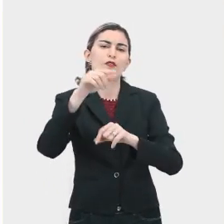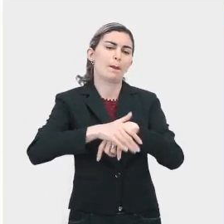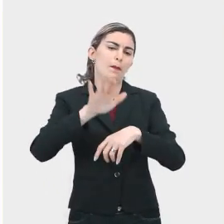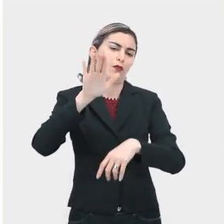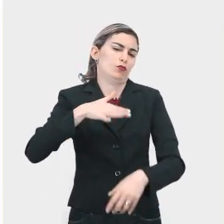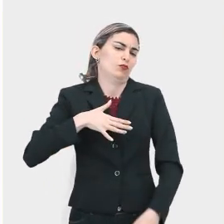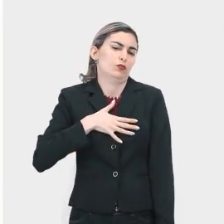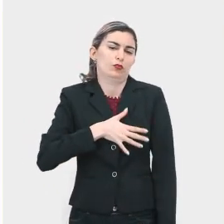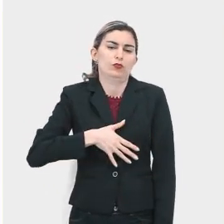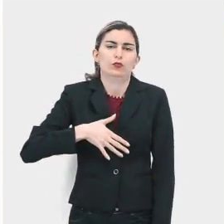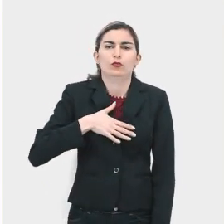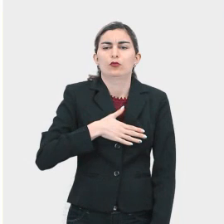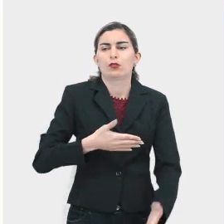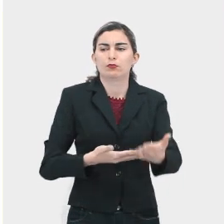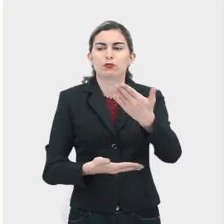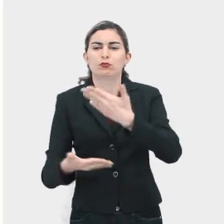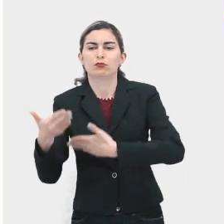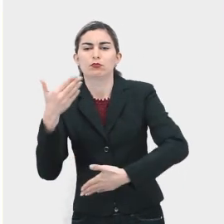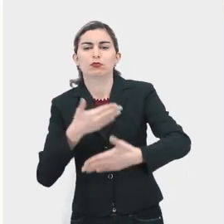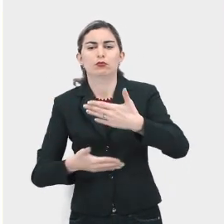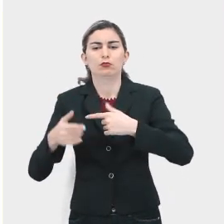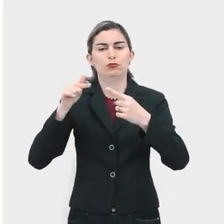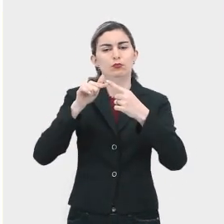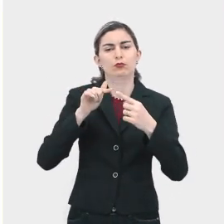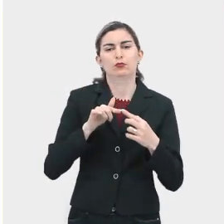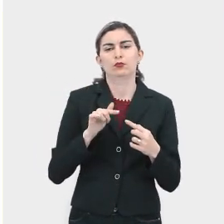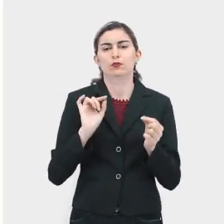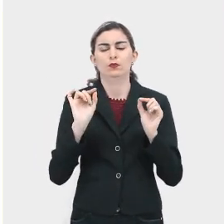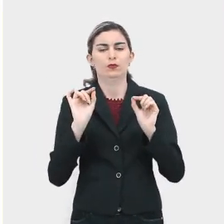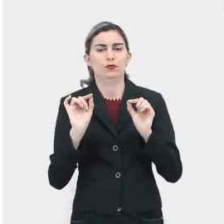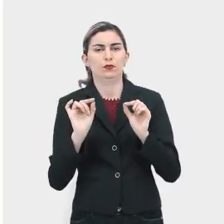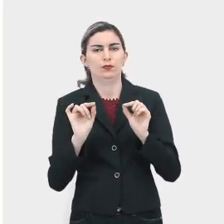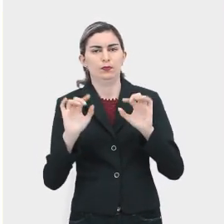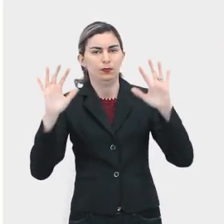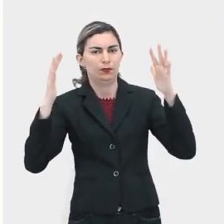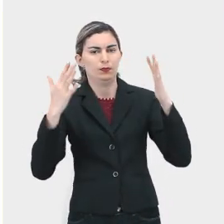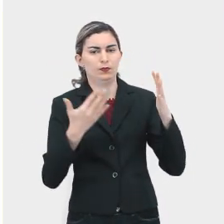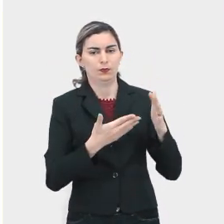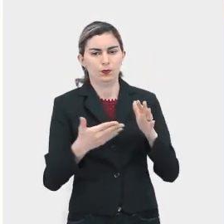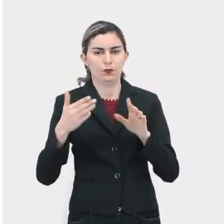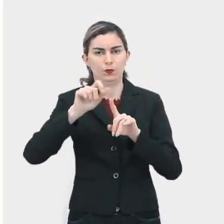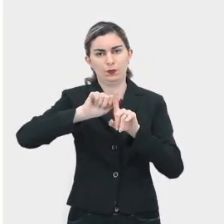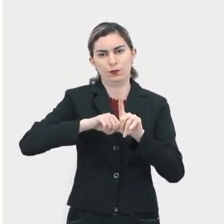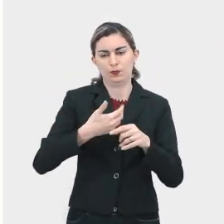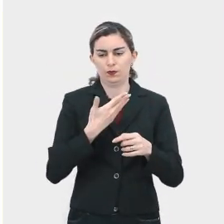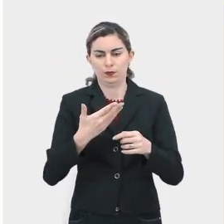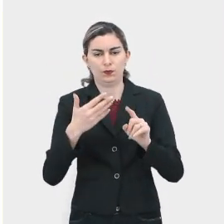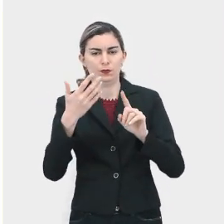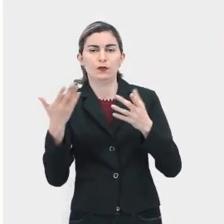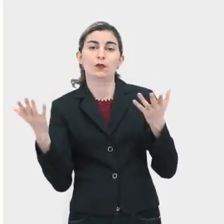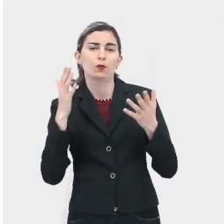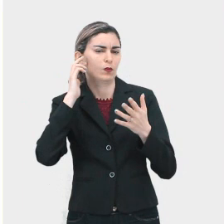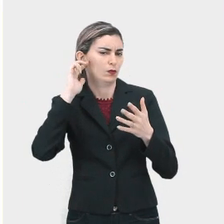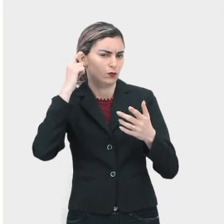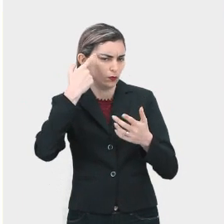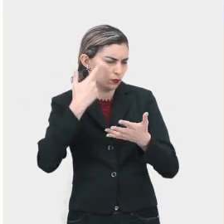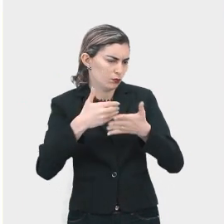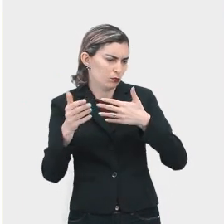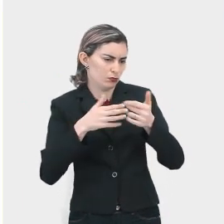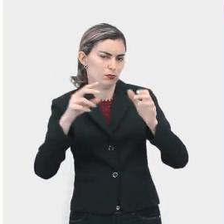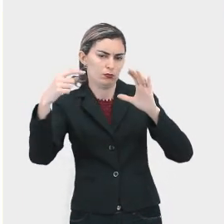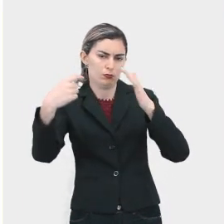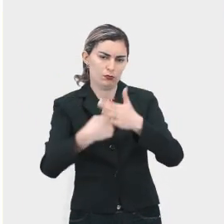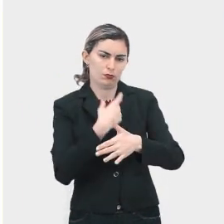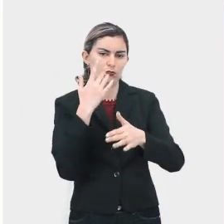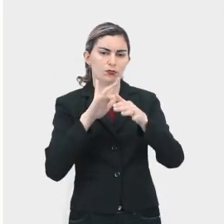mais gostou e a relação desse espetáculo com o ciclo natalino, ok? Qualquer dúvida você pode me